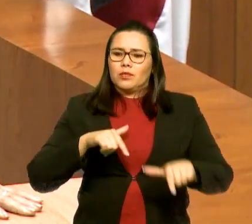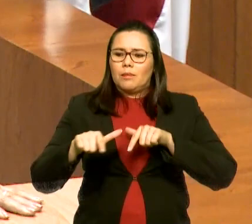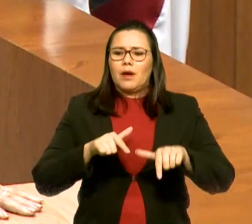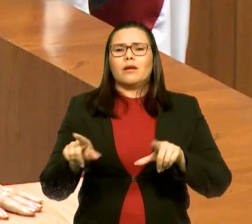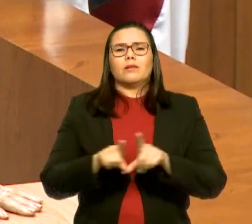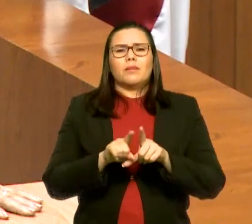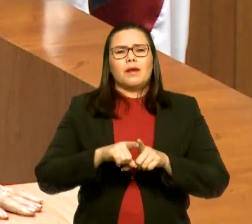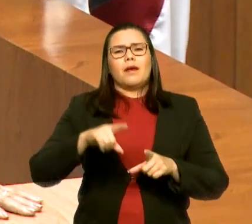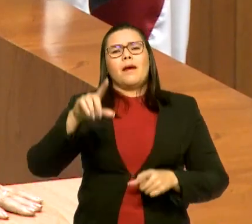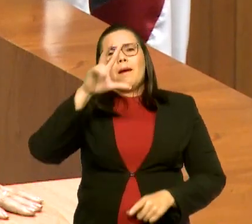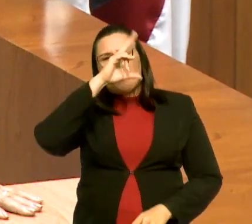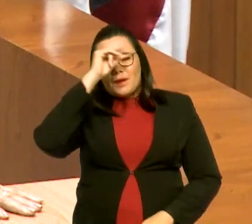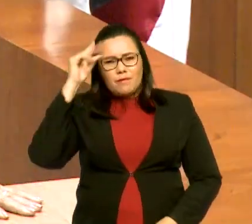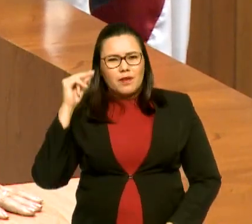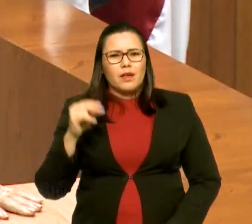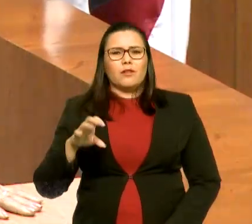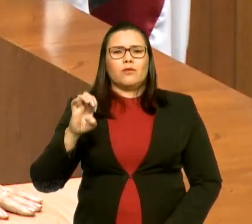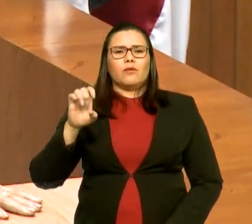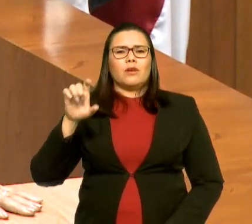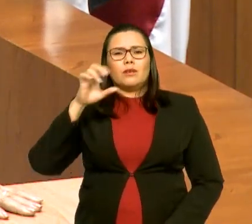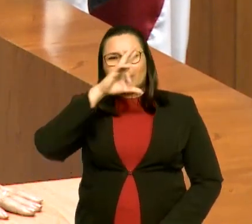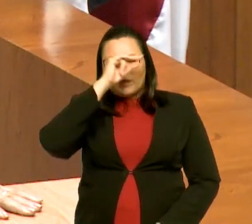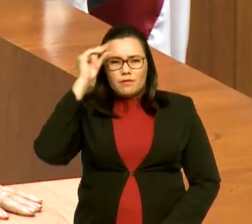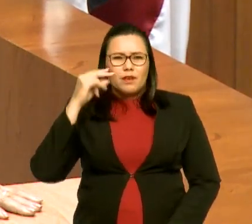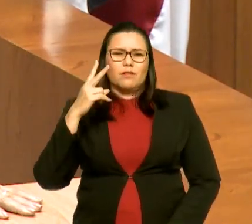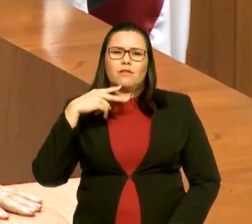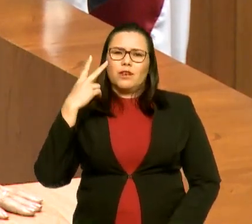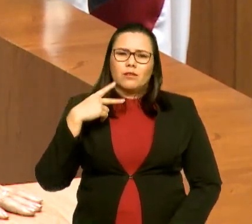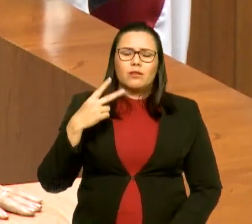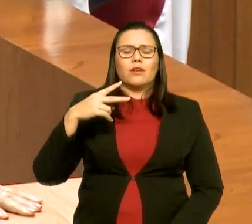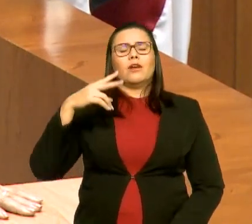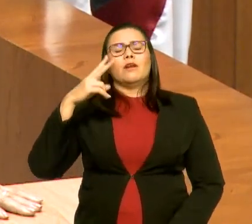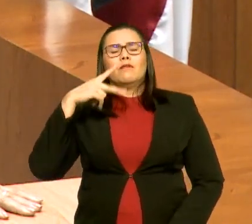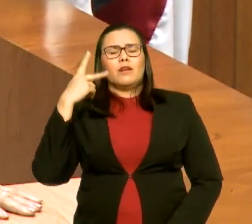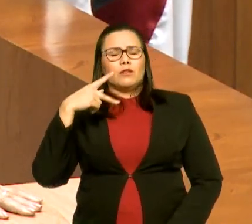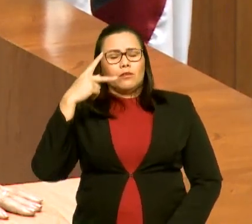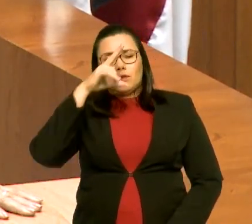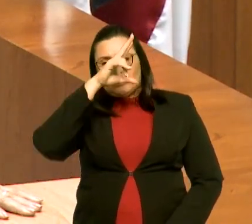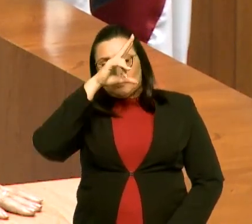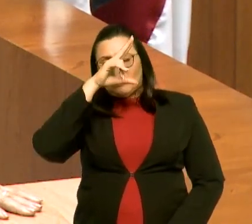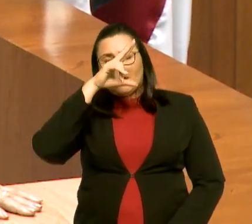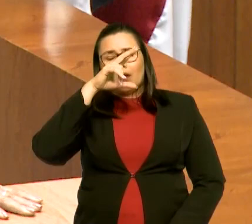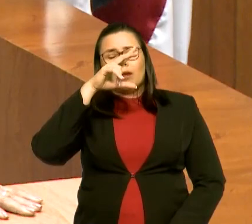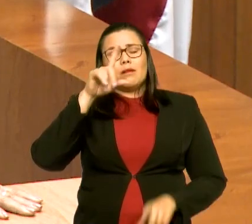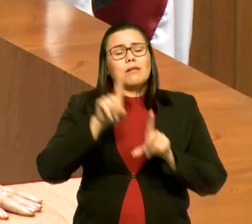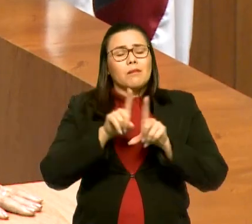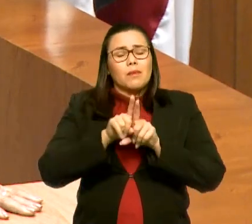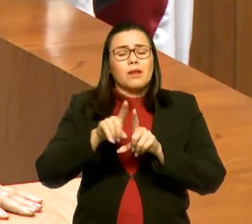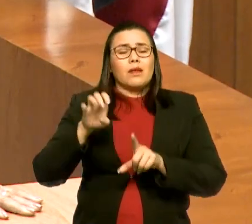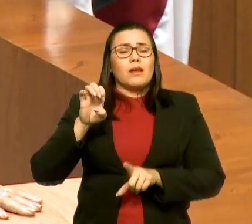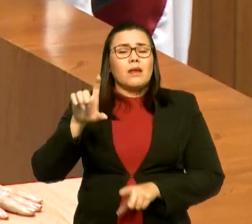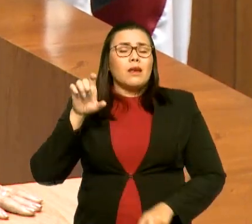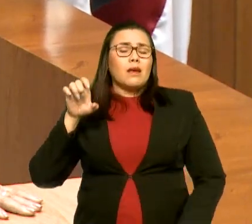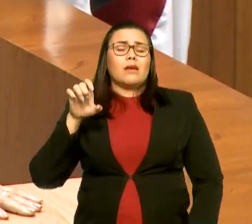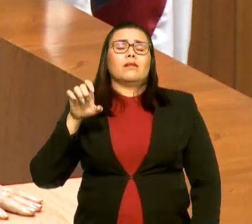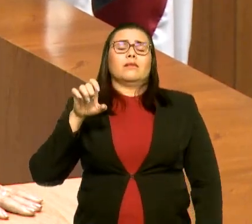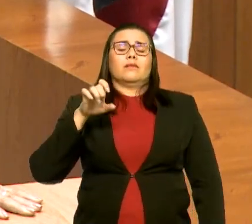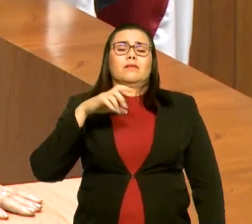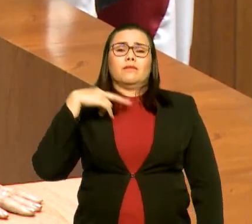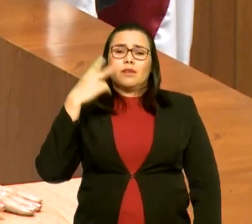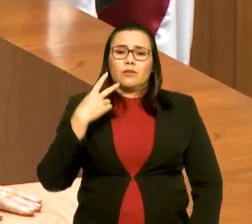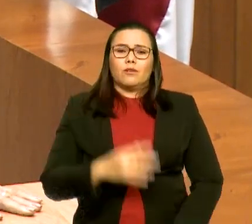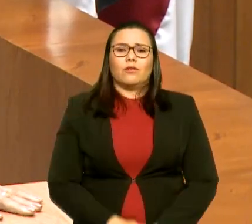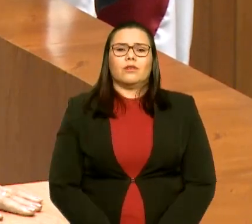prefeitos, prefeitas, ex-prefeitos, vereadores, ex-vereadoras, vereadores, lideranças indígenas e não